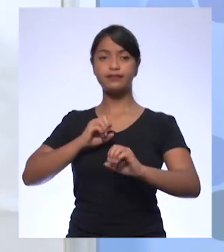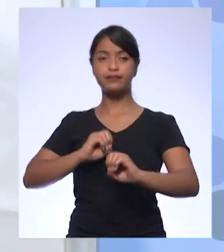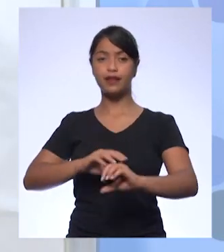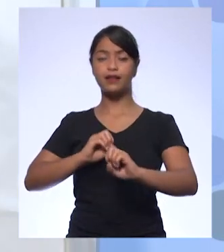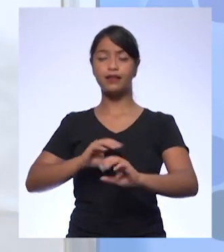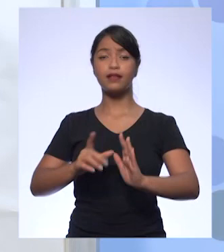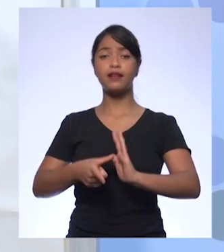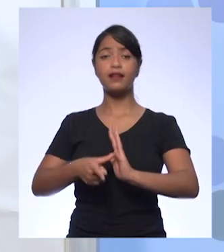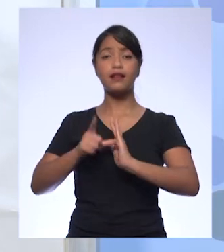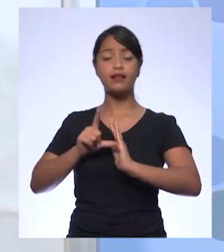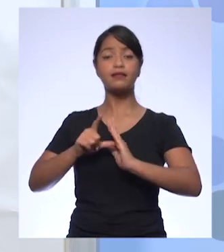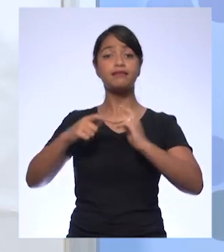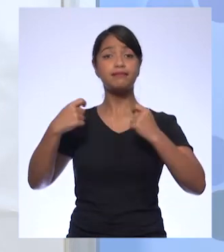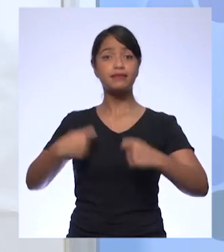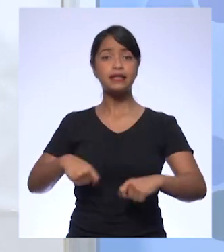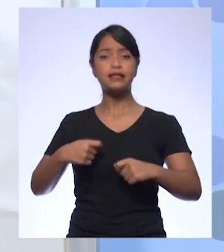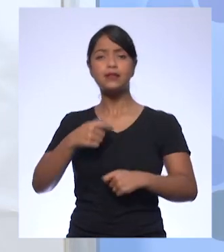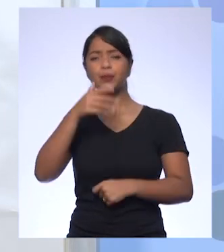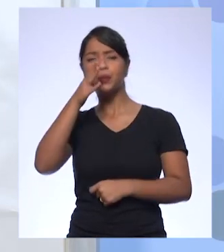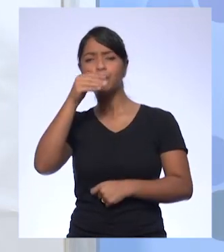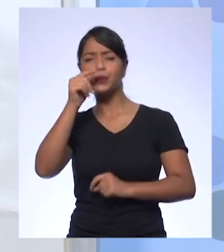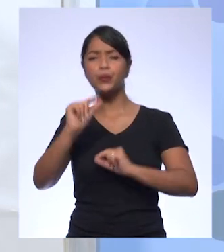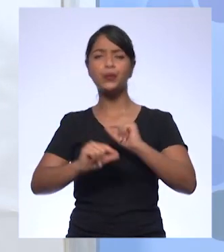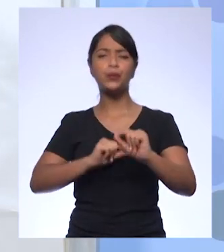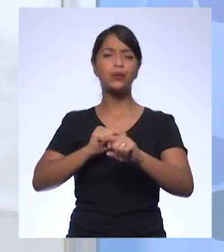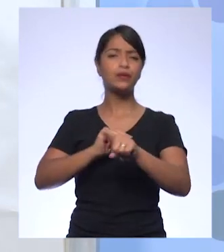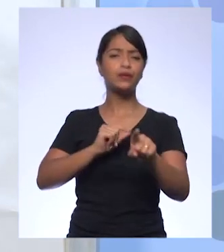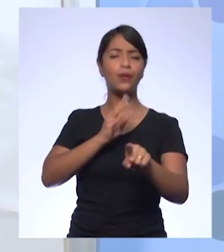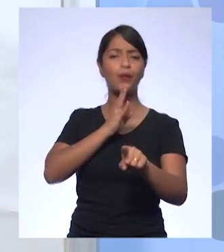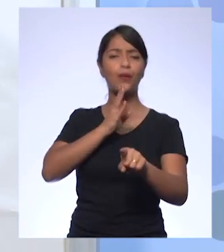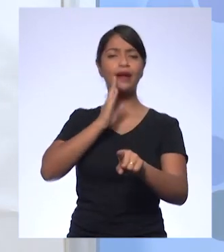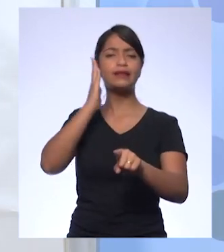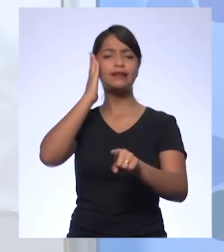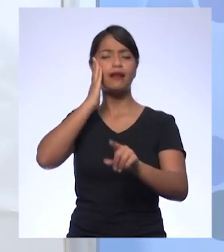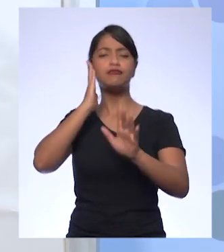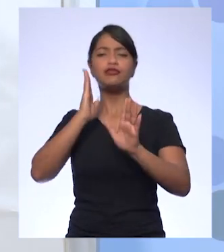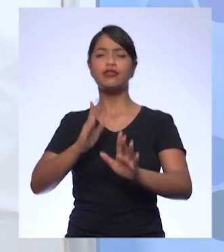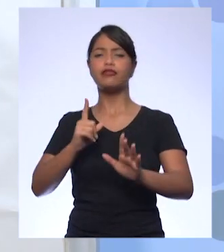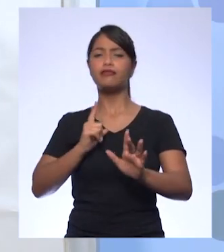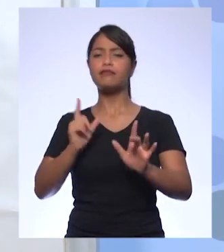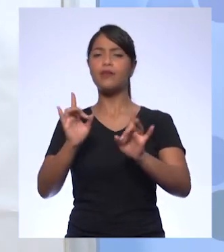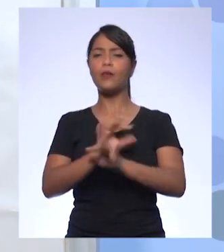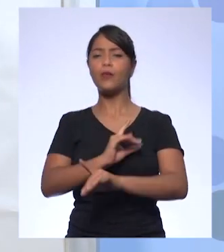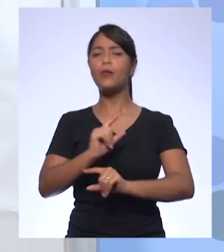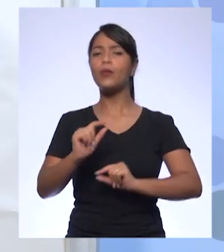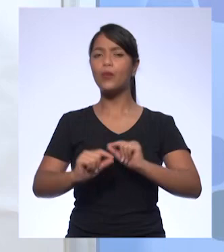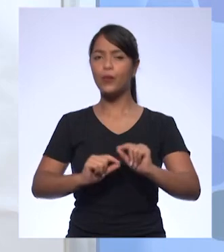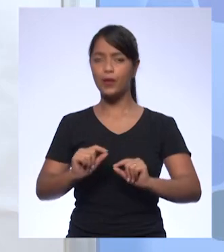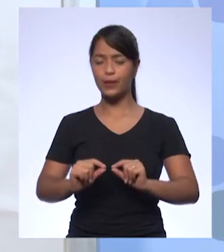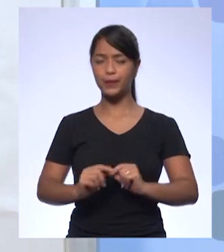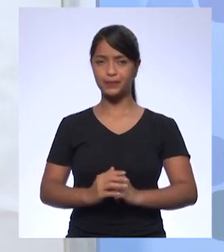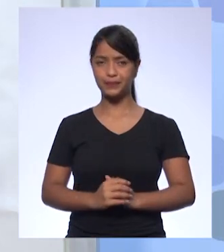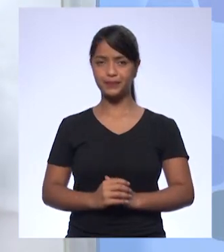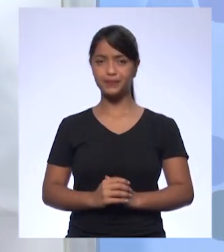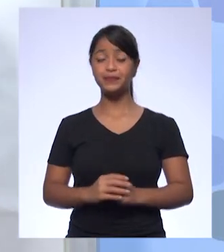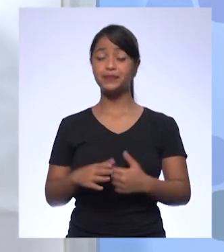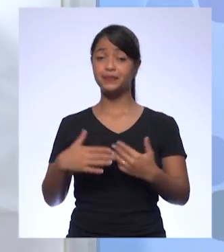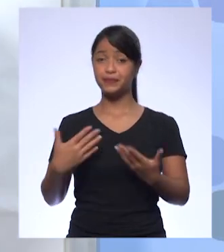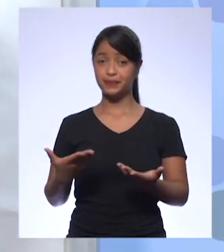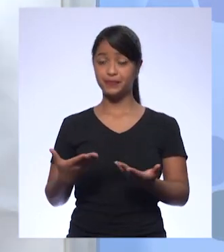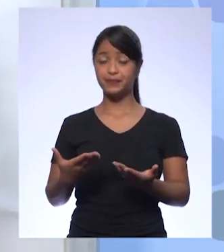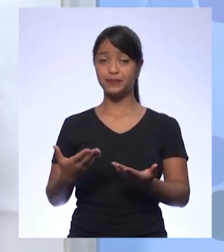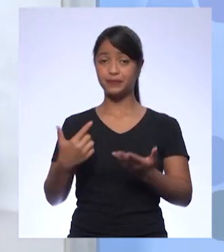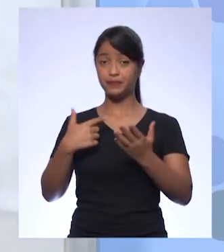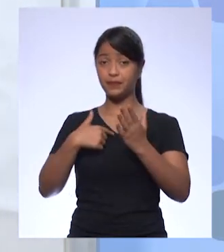precisa entender aí o que vocês já sabem, sobre esse assunto, tá bom? E aí eu fiz uma